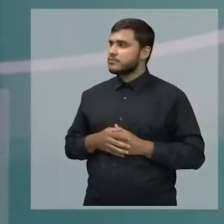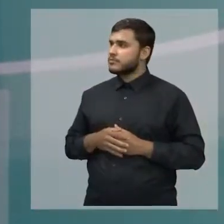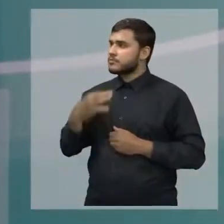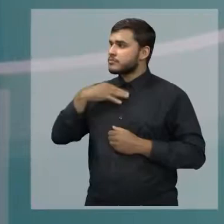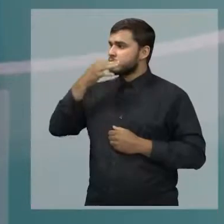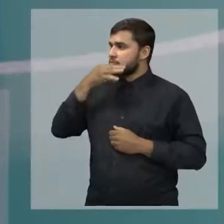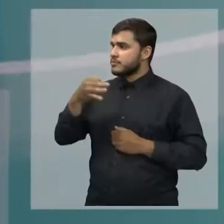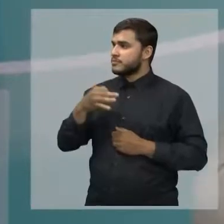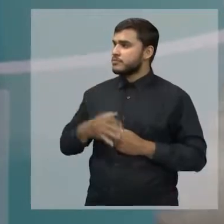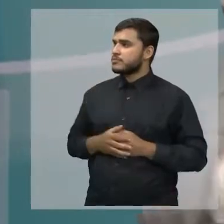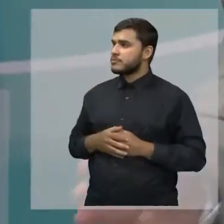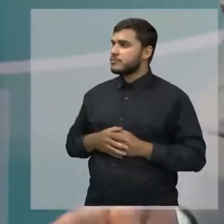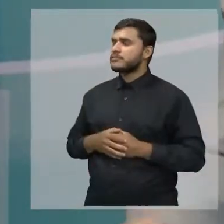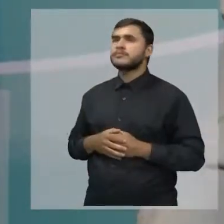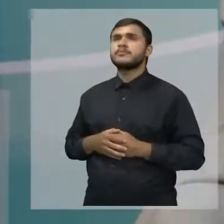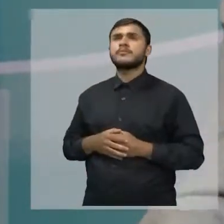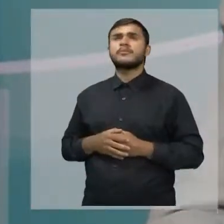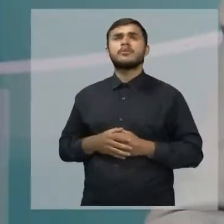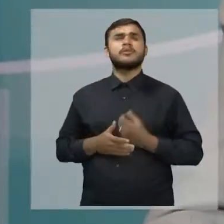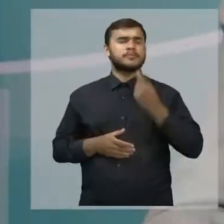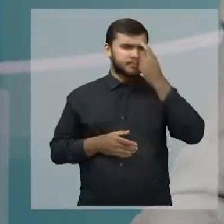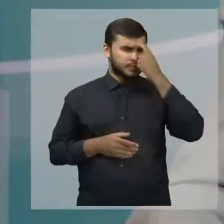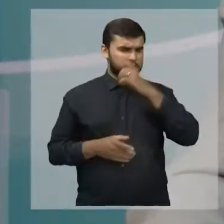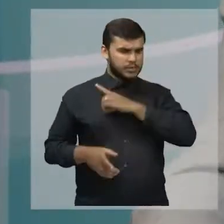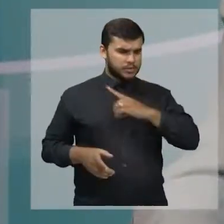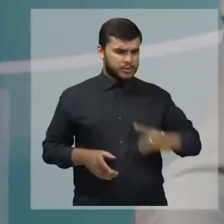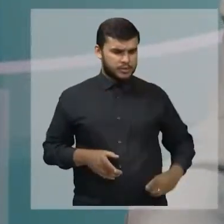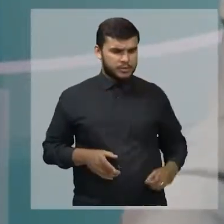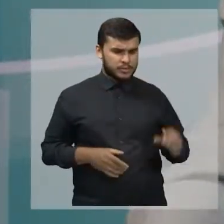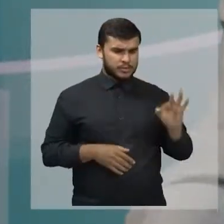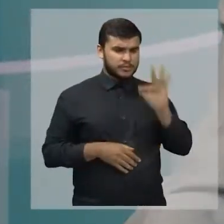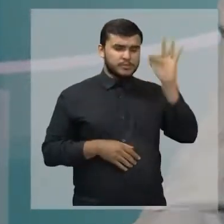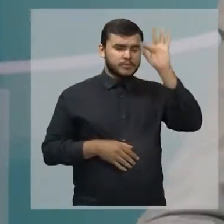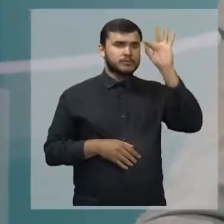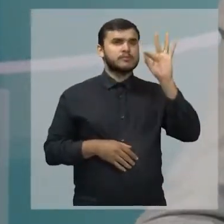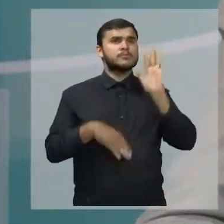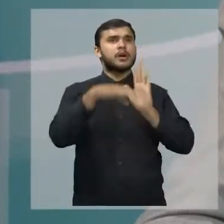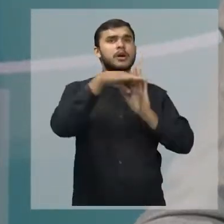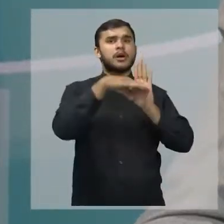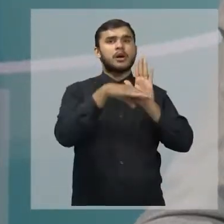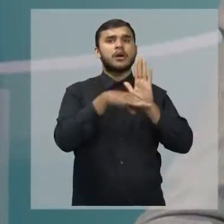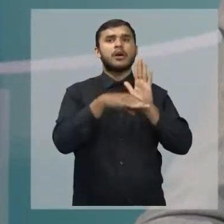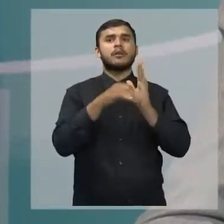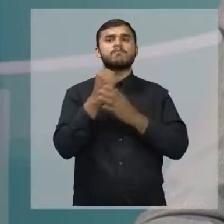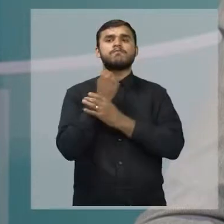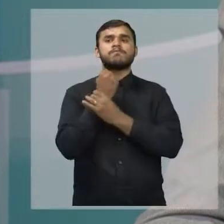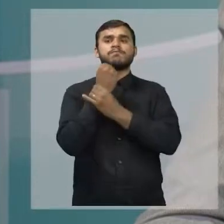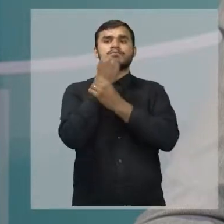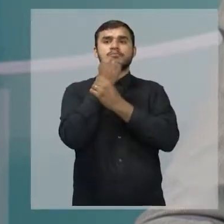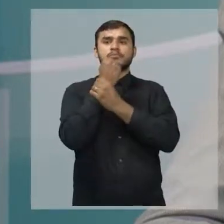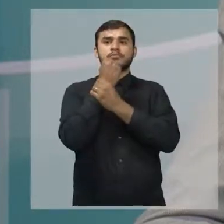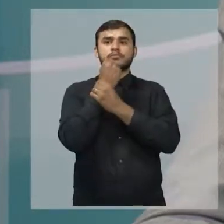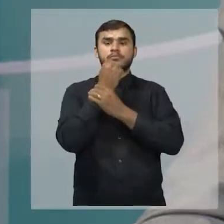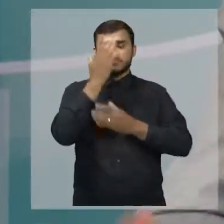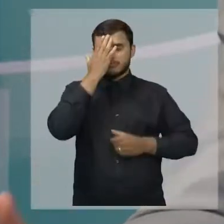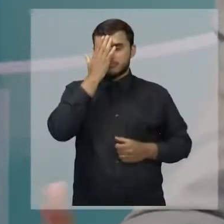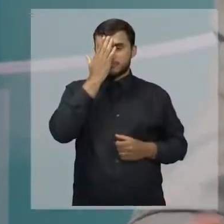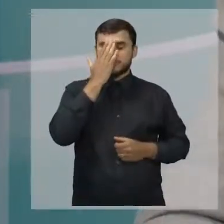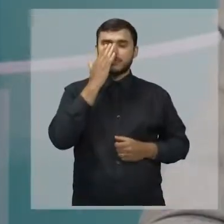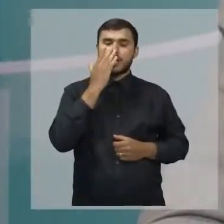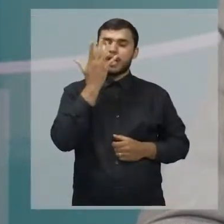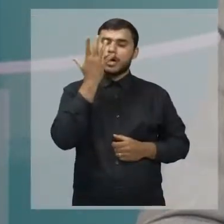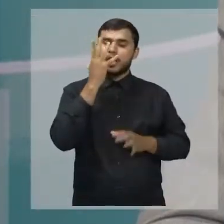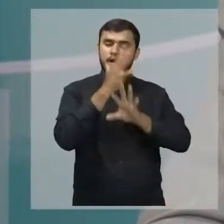o nome do nosso deputado federal que foi eleito aqui com a pauta do proteção aos animais. Célio. Ali foi